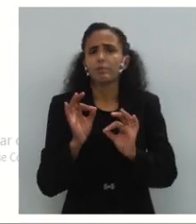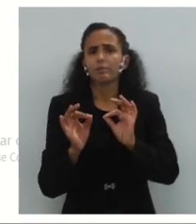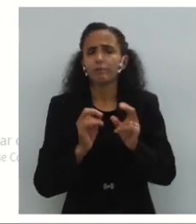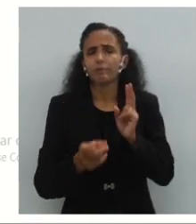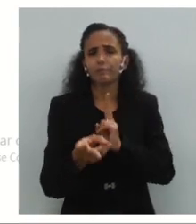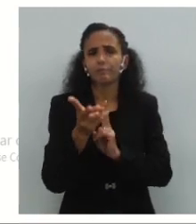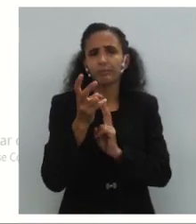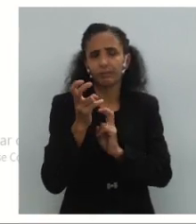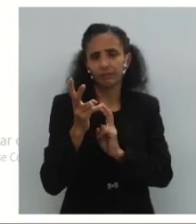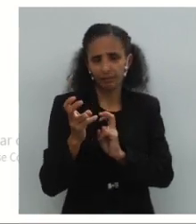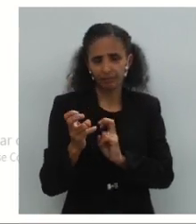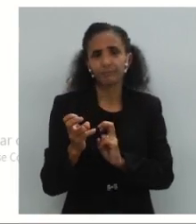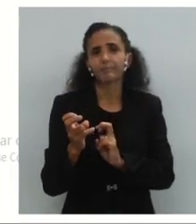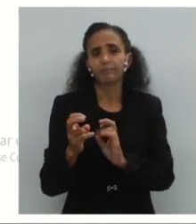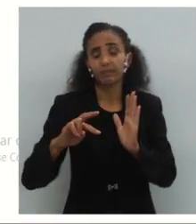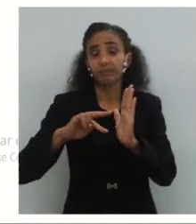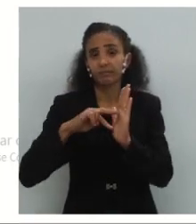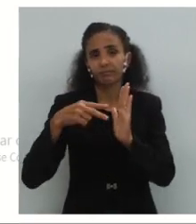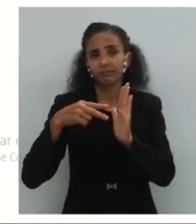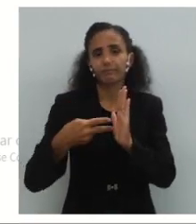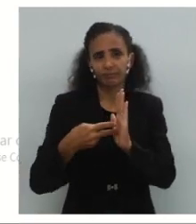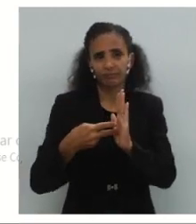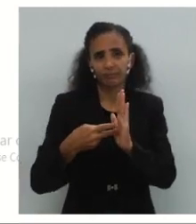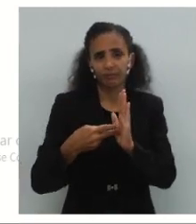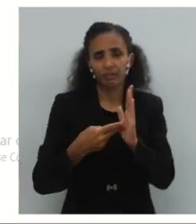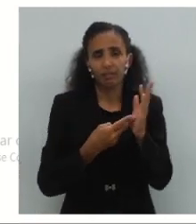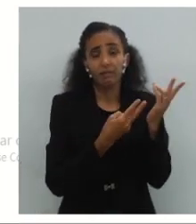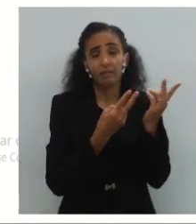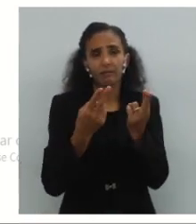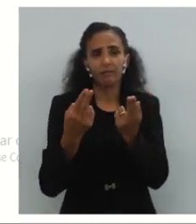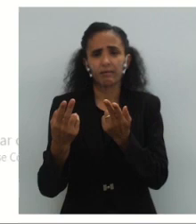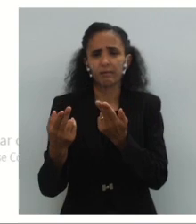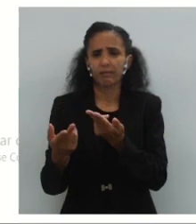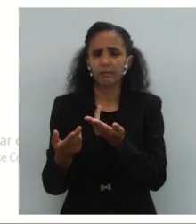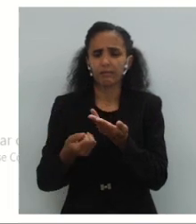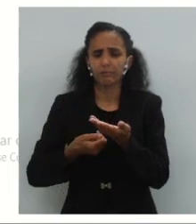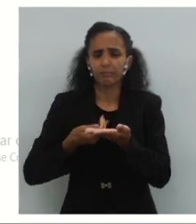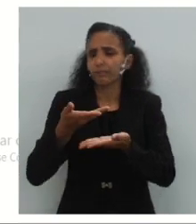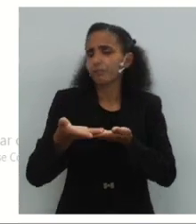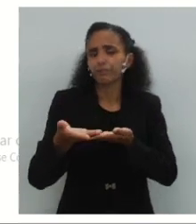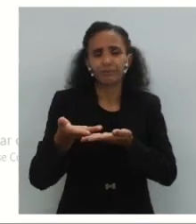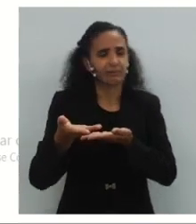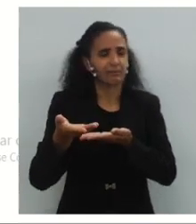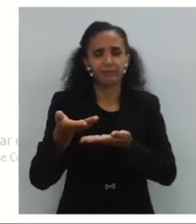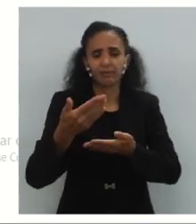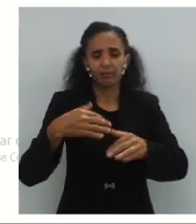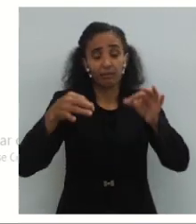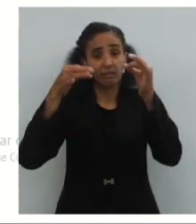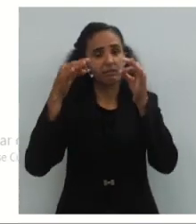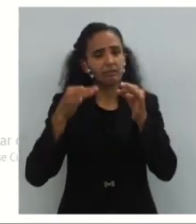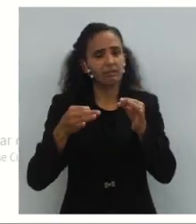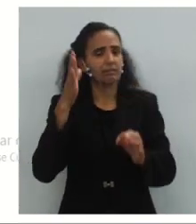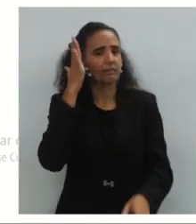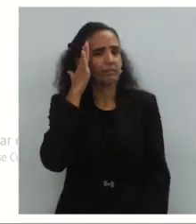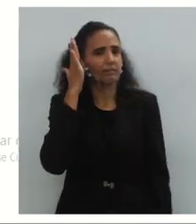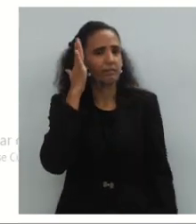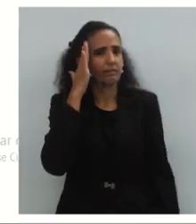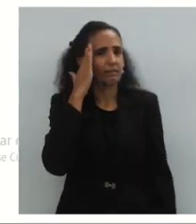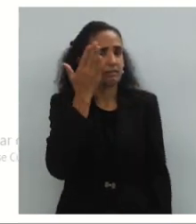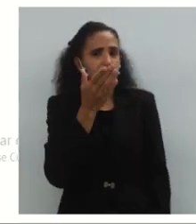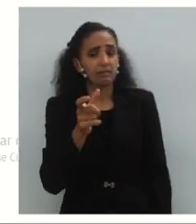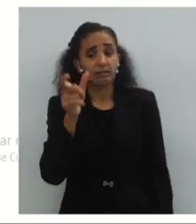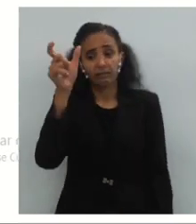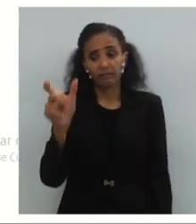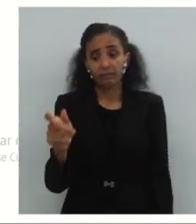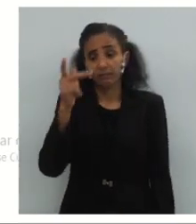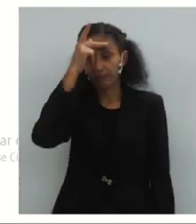carga viral indetectável, quer dizer, igualmente intransmissível.